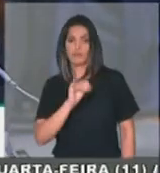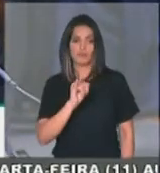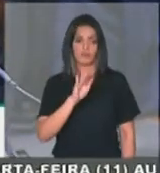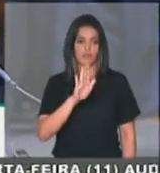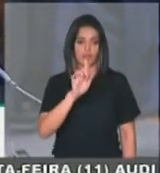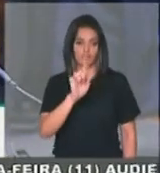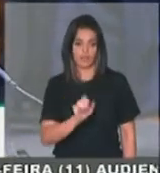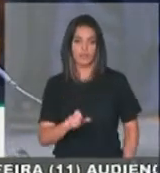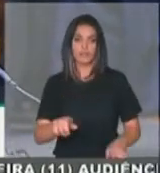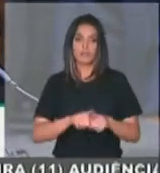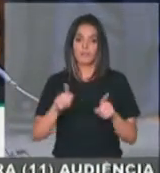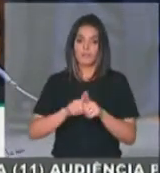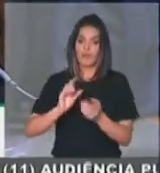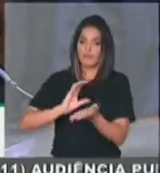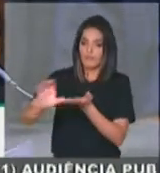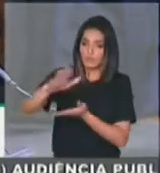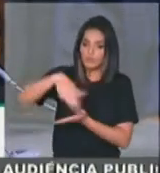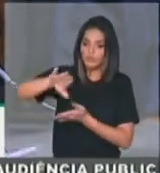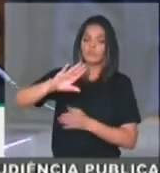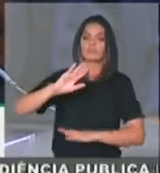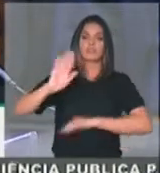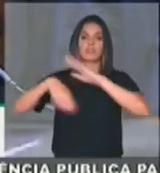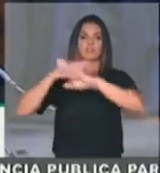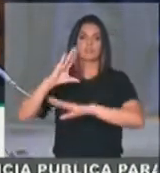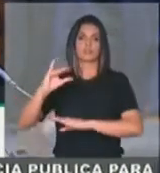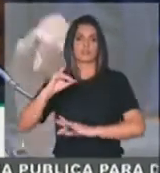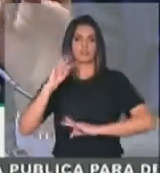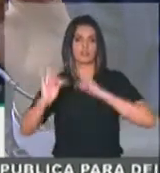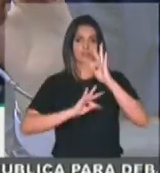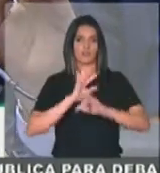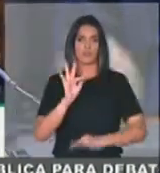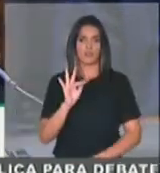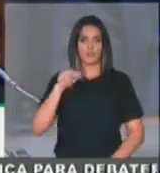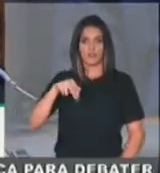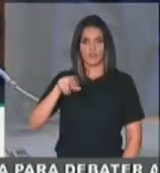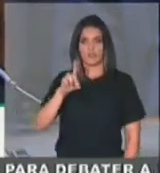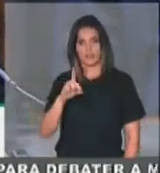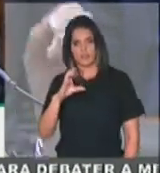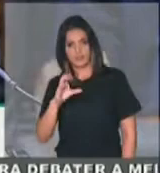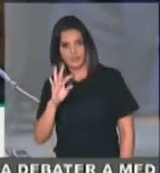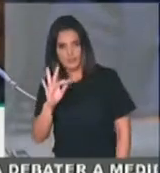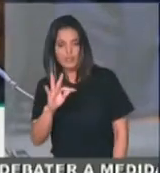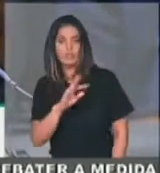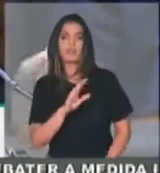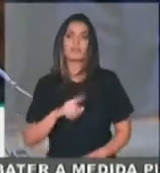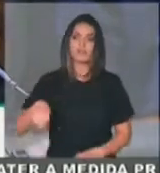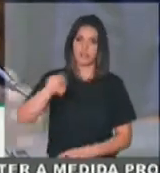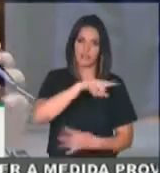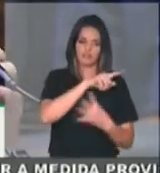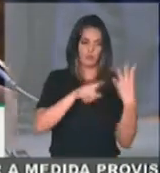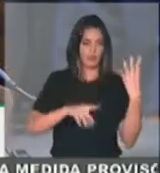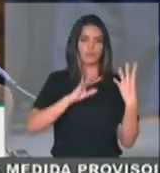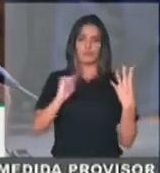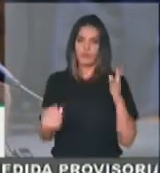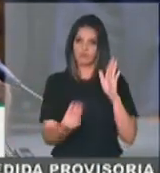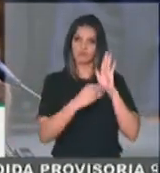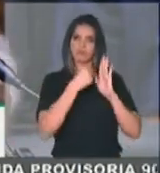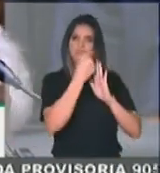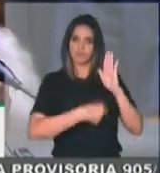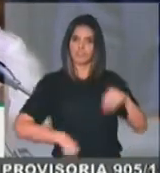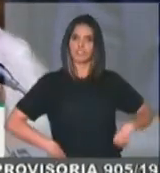e o Fundo Nacional de Desenvolvimento Científico e Tecnológico, FNDCT, ficarão no rol de